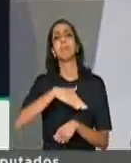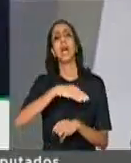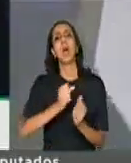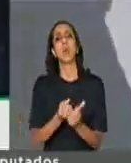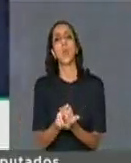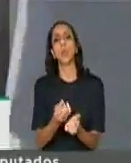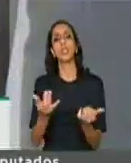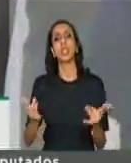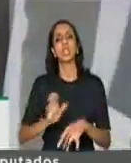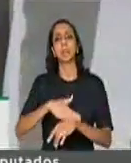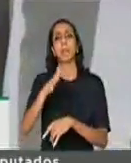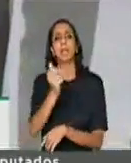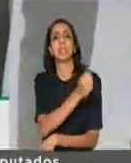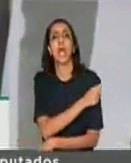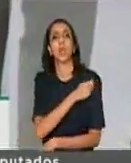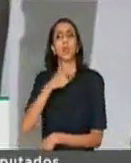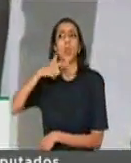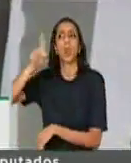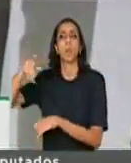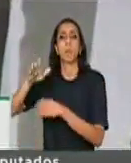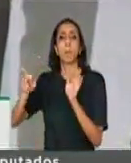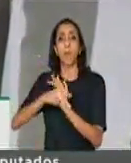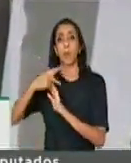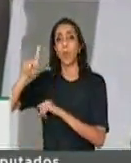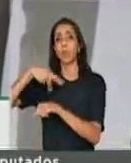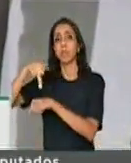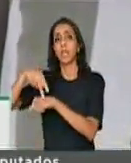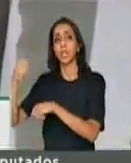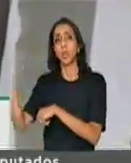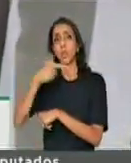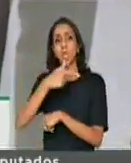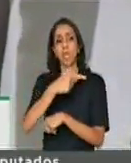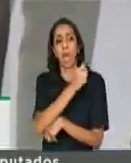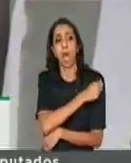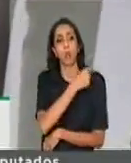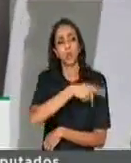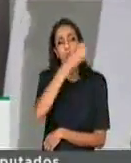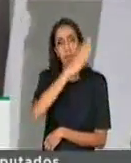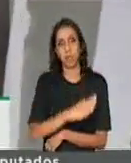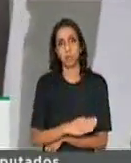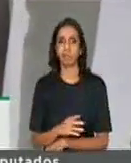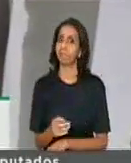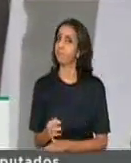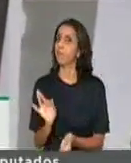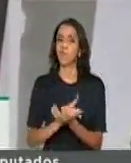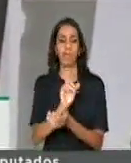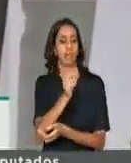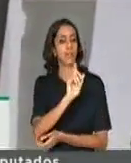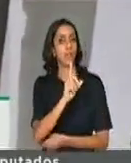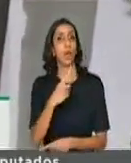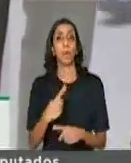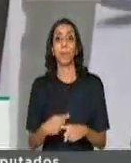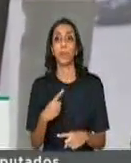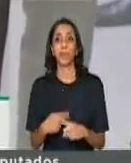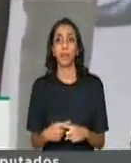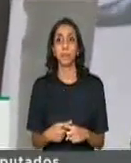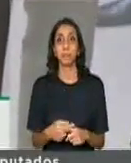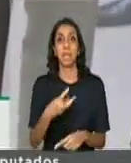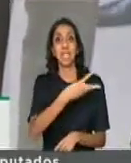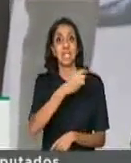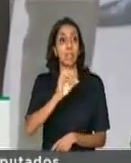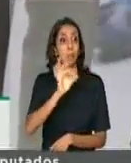do que brasileiros. O que não é verdade, porque nós temos um número de mais de 30%